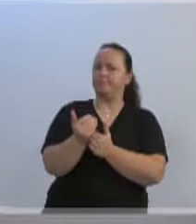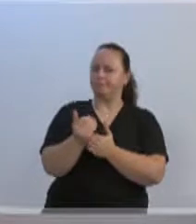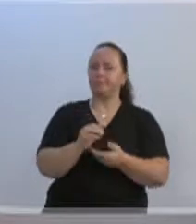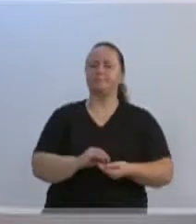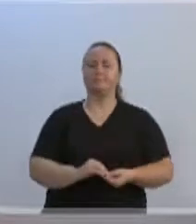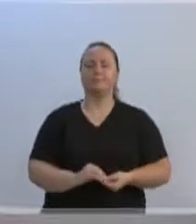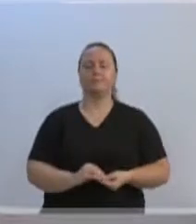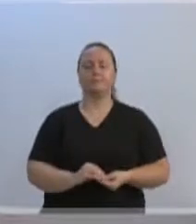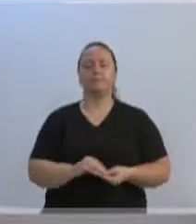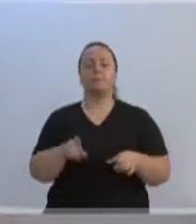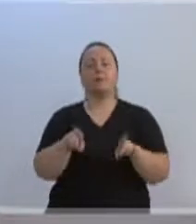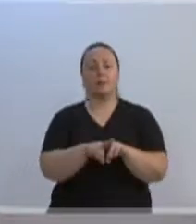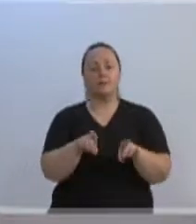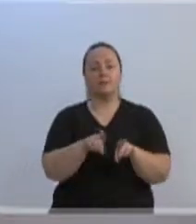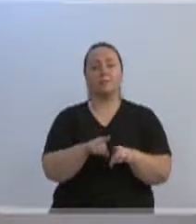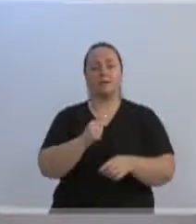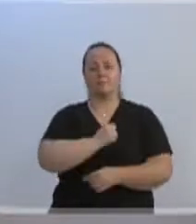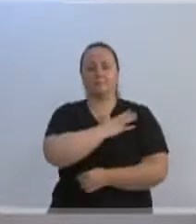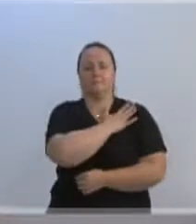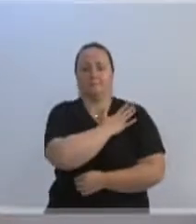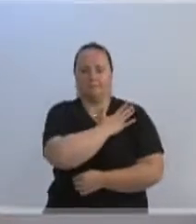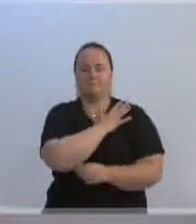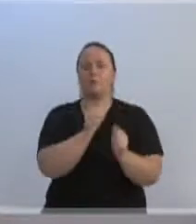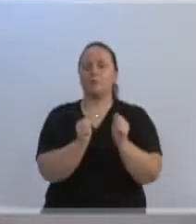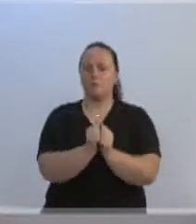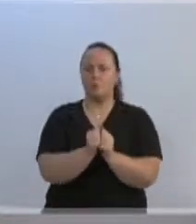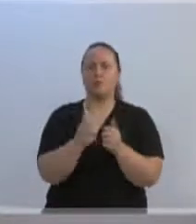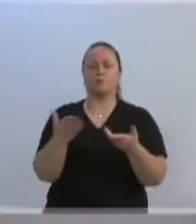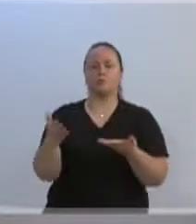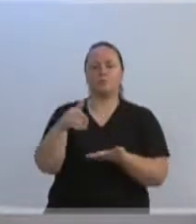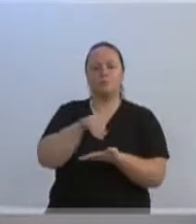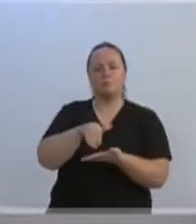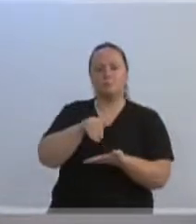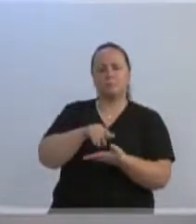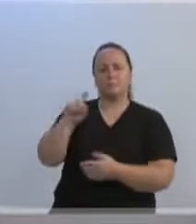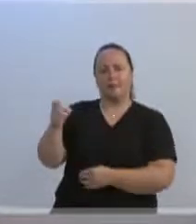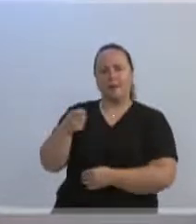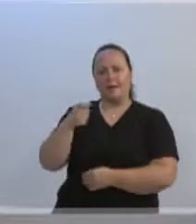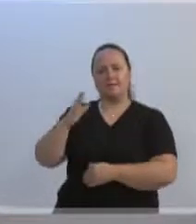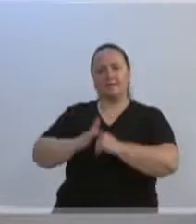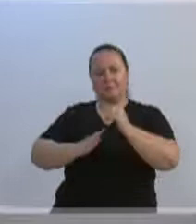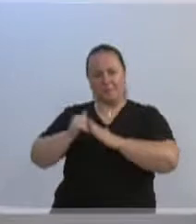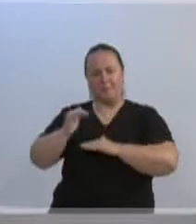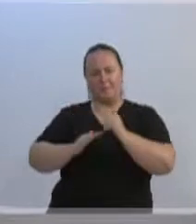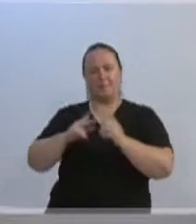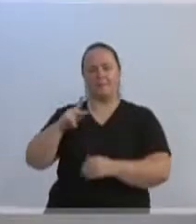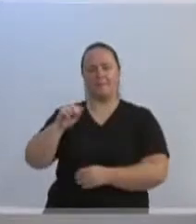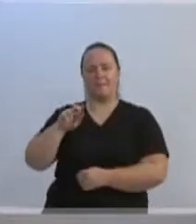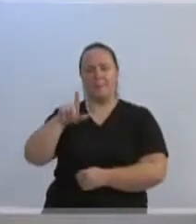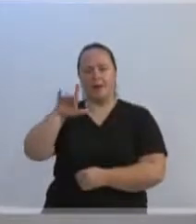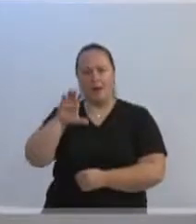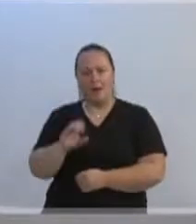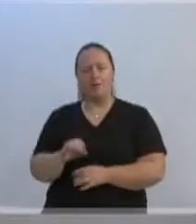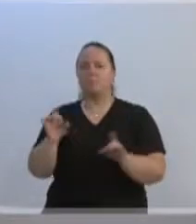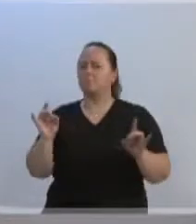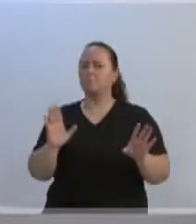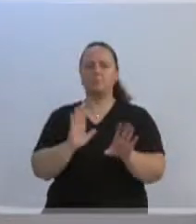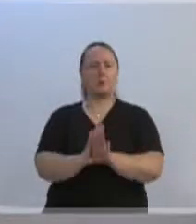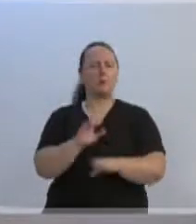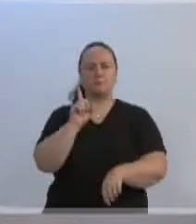levamos o prefeito napoleão bernardes na época levamos o secretário e secretário de obras paulo frança nos atenderam prontamente